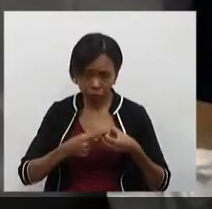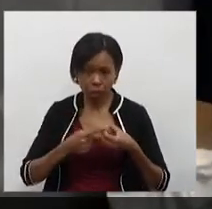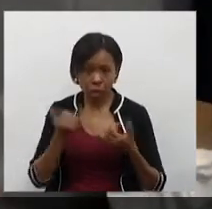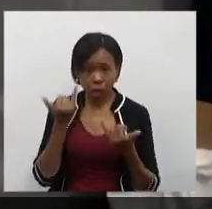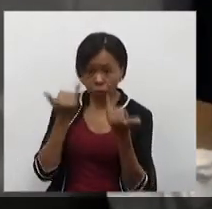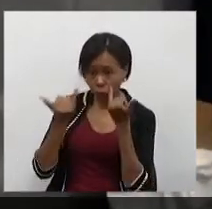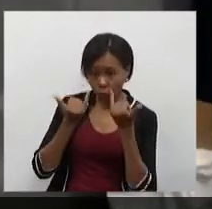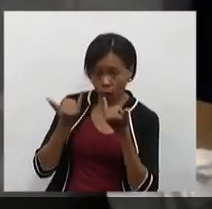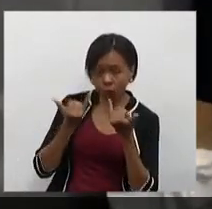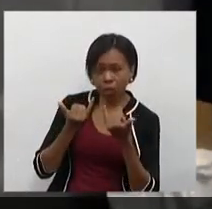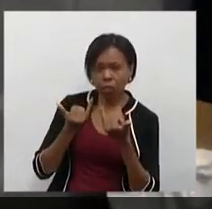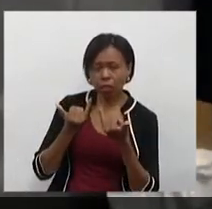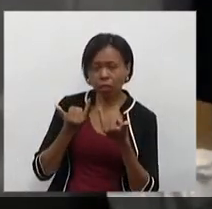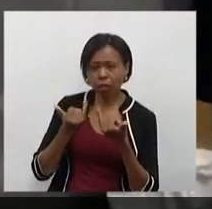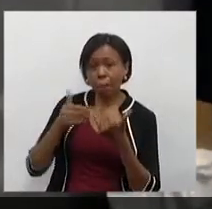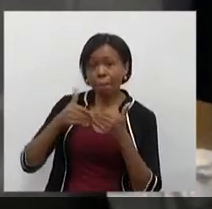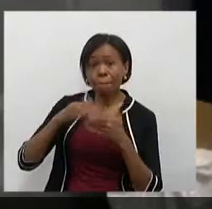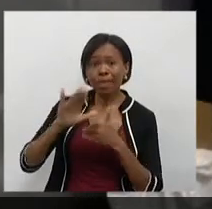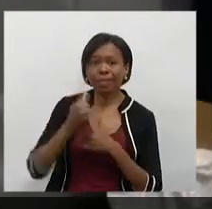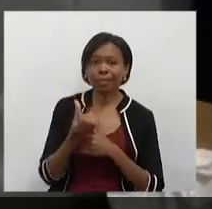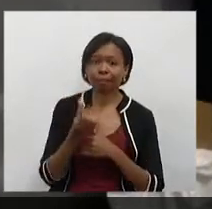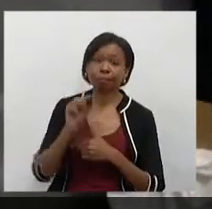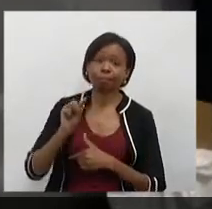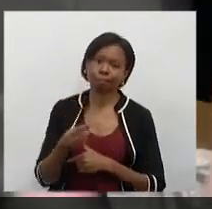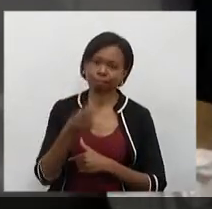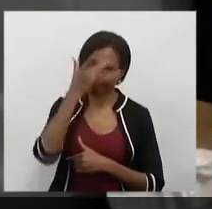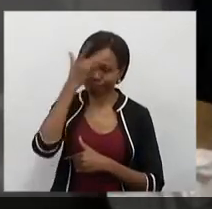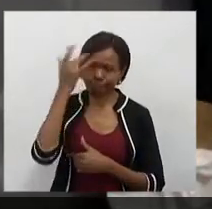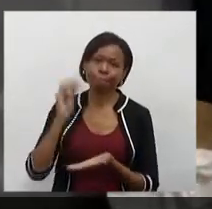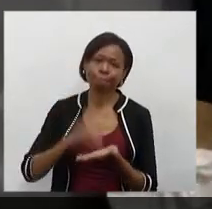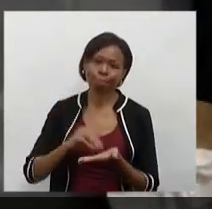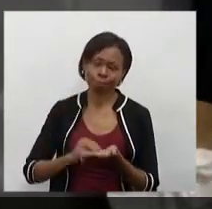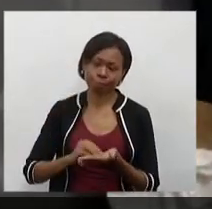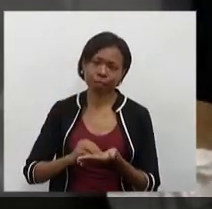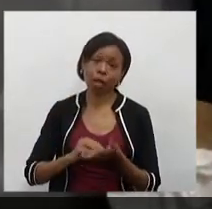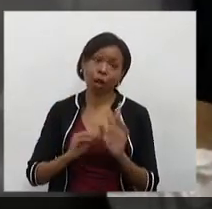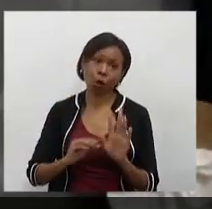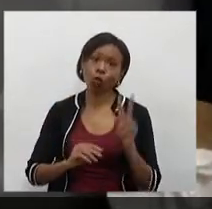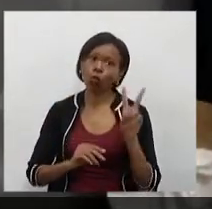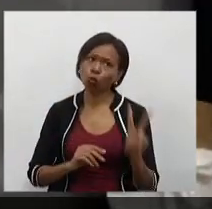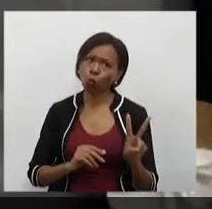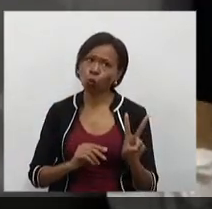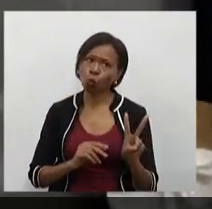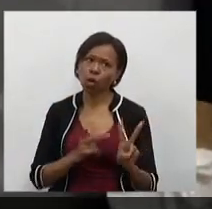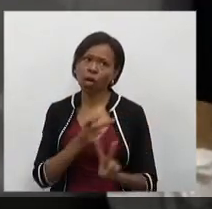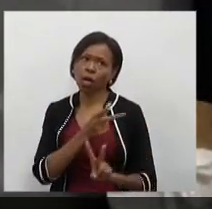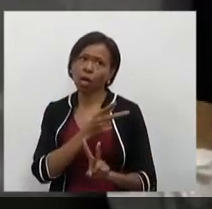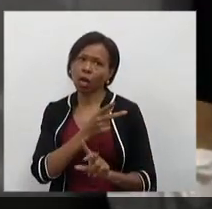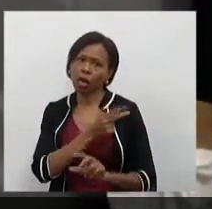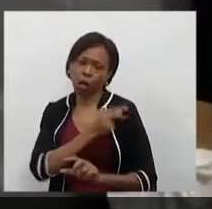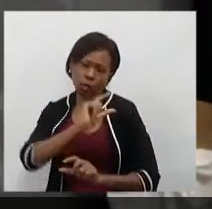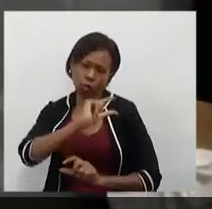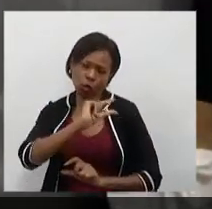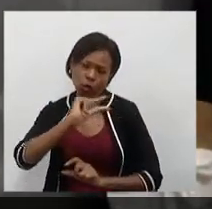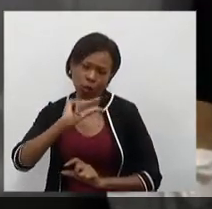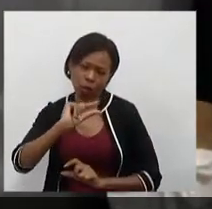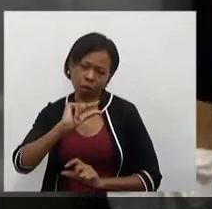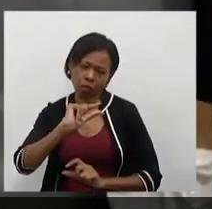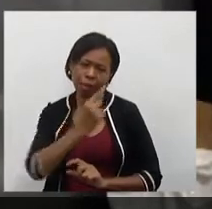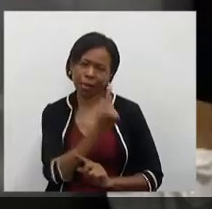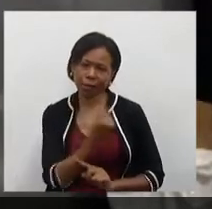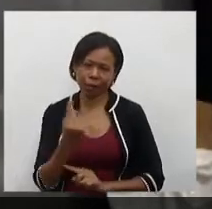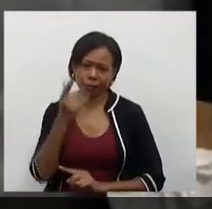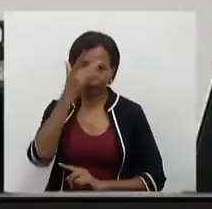informaram por mais de 6 mil pessoas. E aí seriam duas doses para cada pessoa, seria mais de 12 mil doses, então.